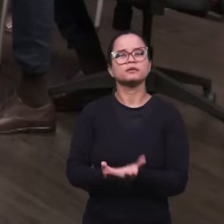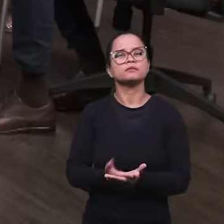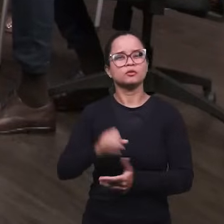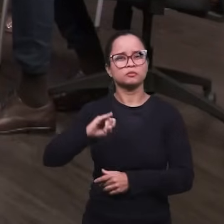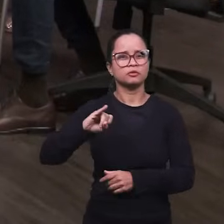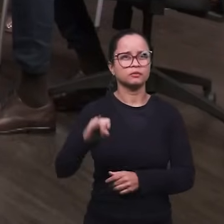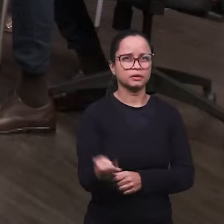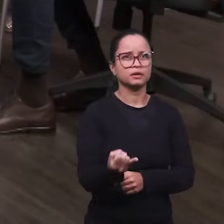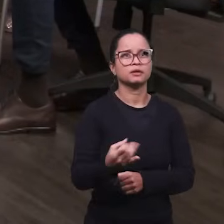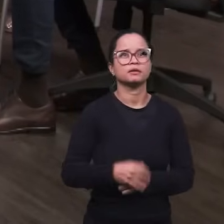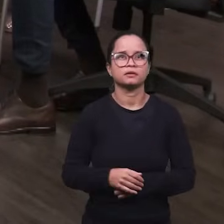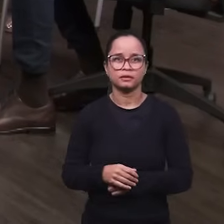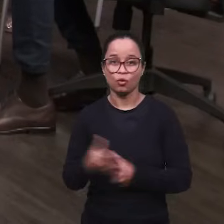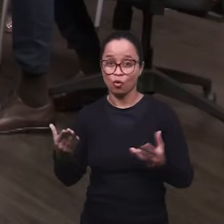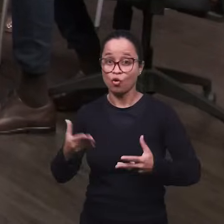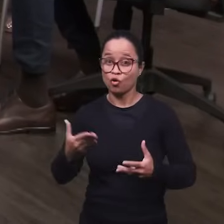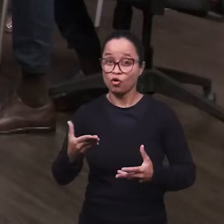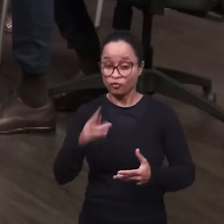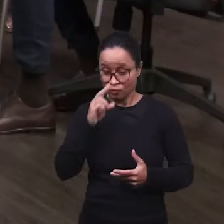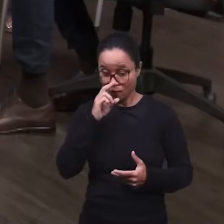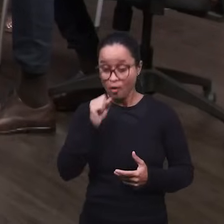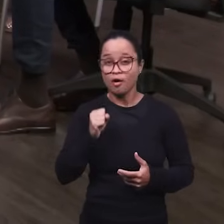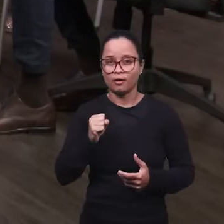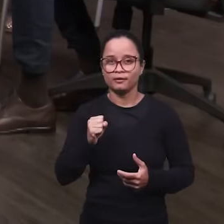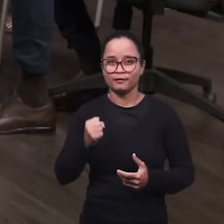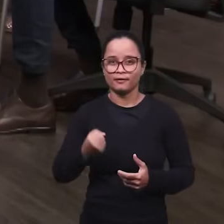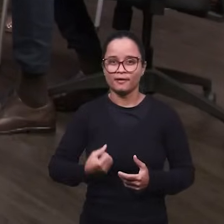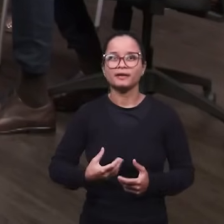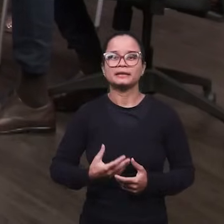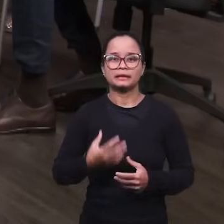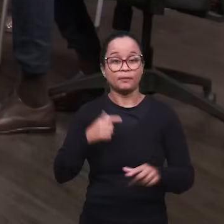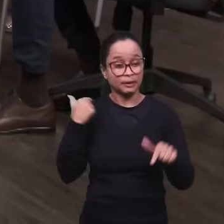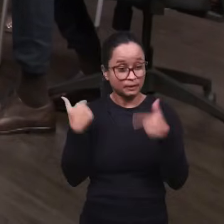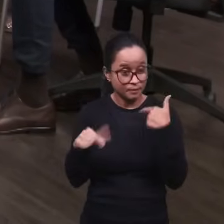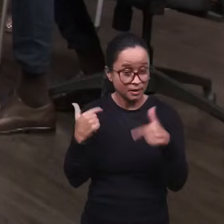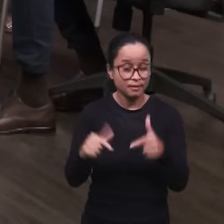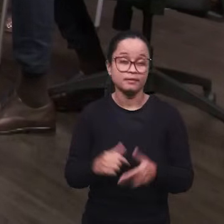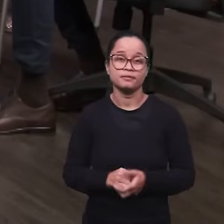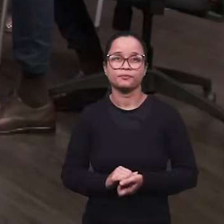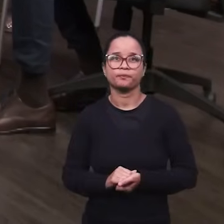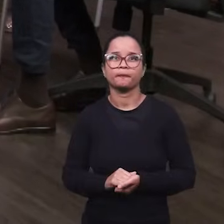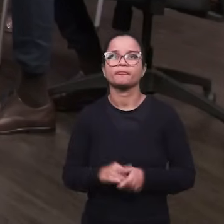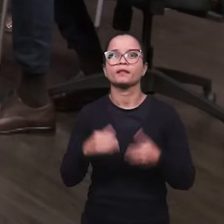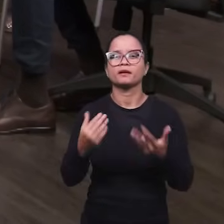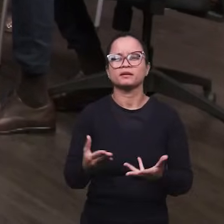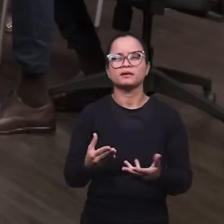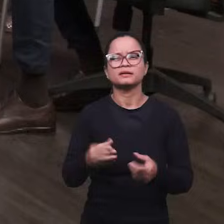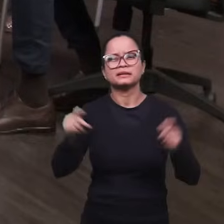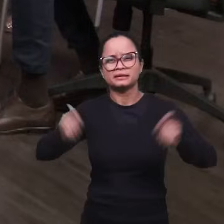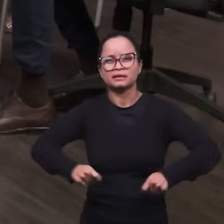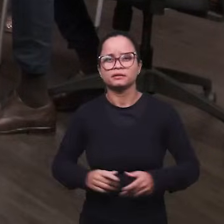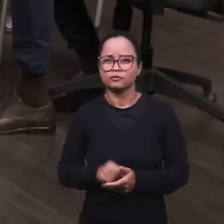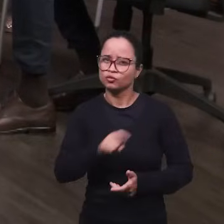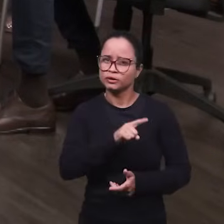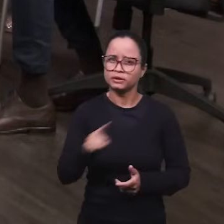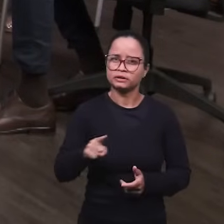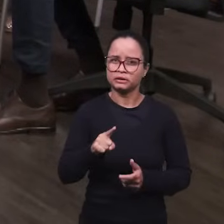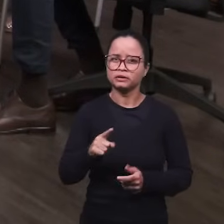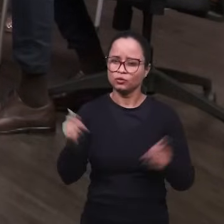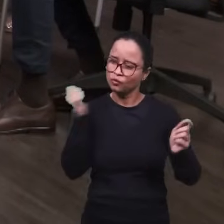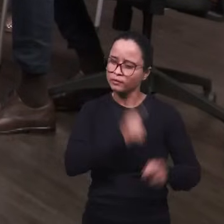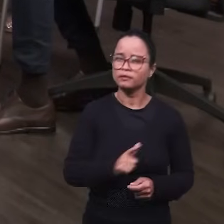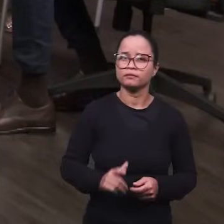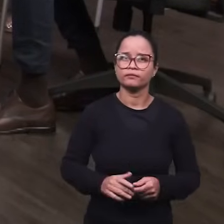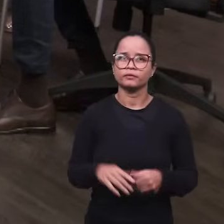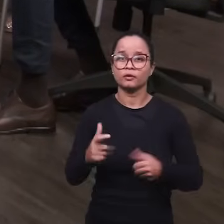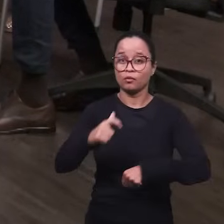vou aproveitar que vocês têm vigor hoje. Quando tem jovem, tem força de trabalho, sabe? Tem sangue nos olhos, vocês têm força para